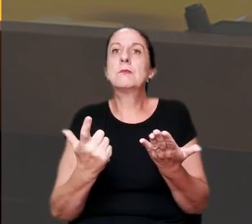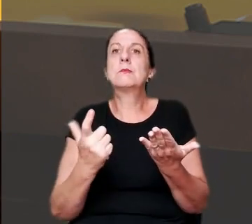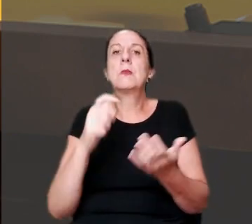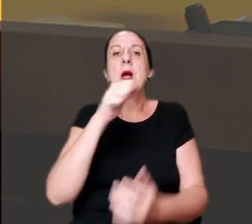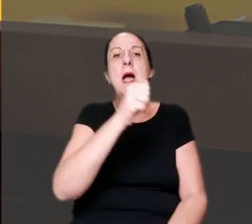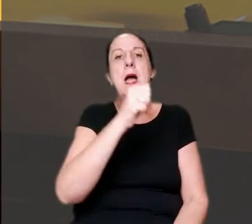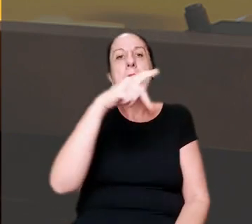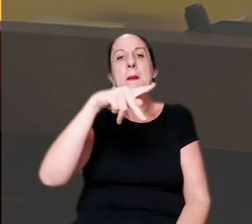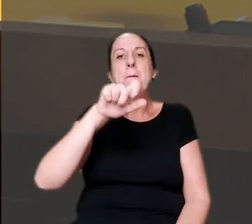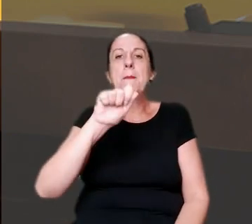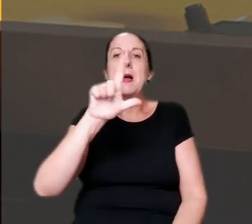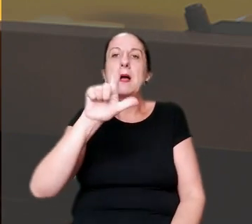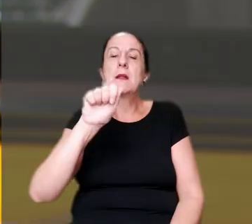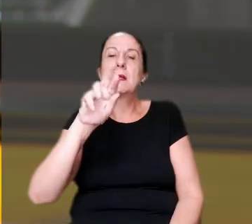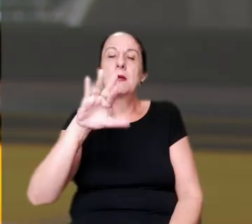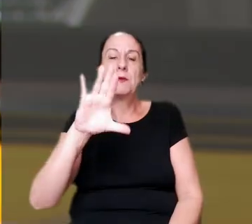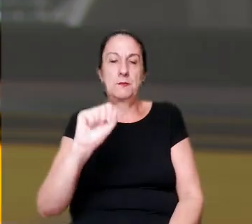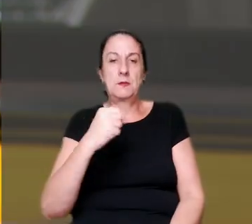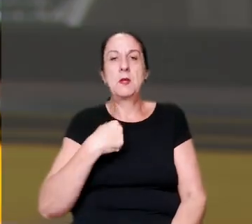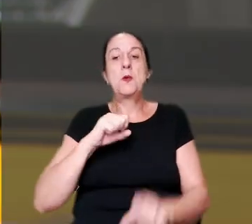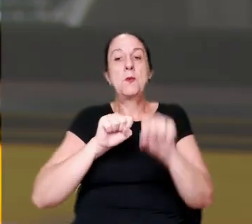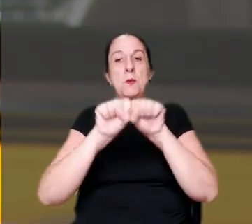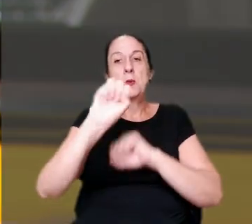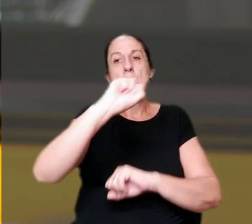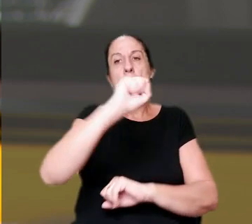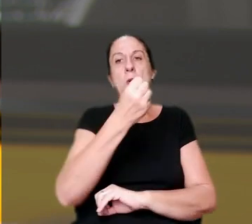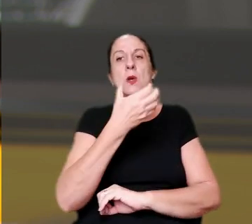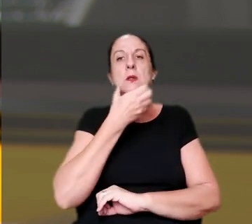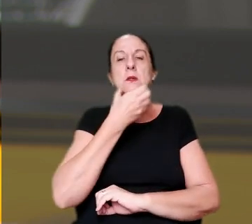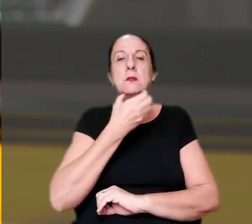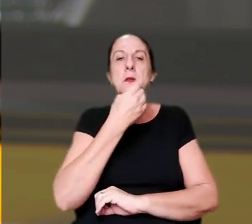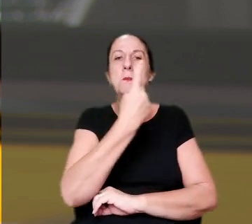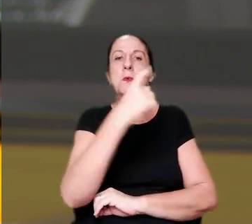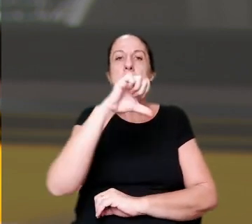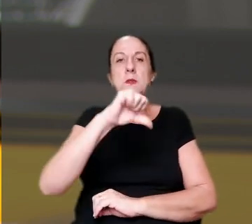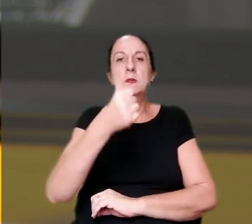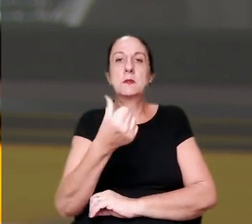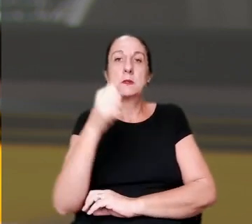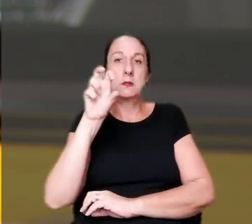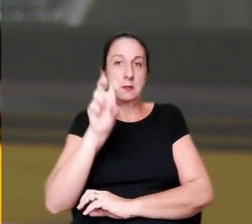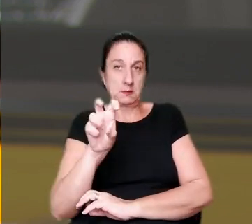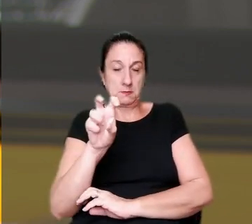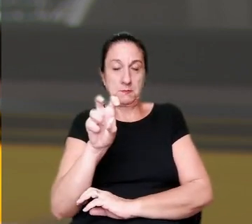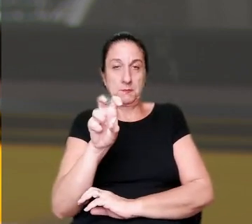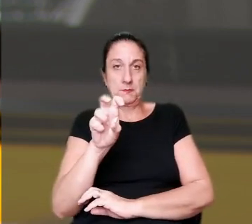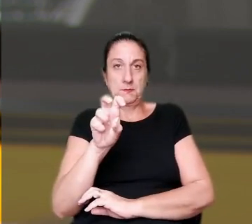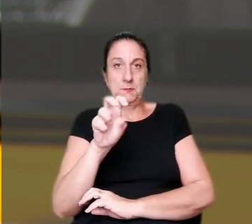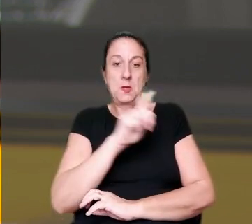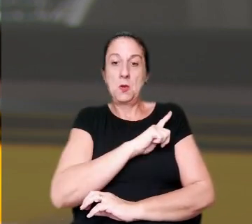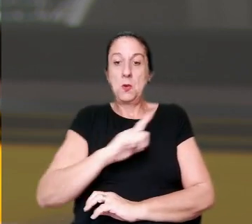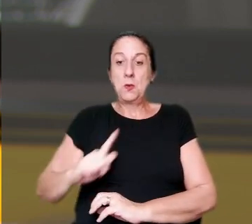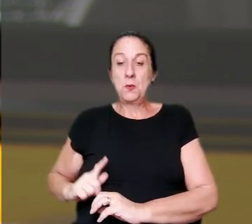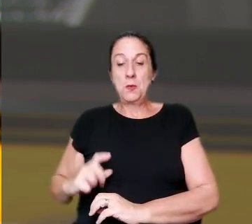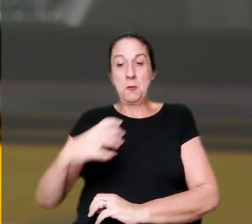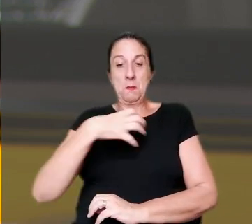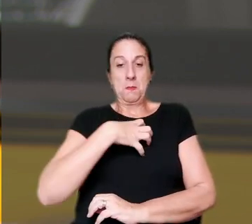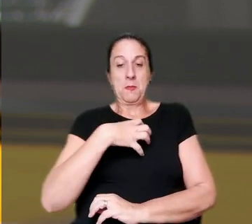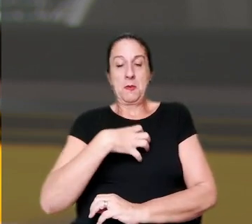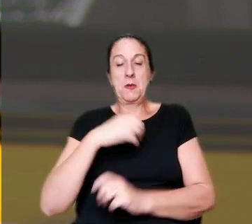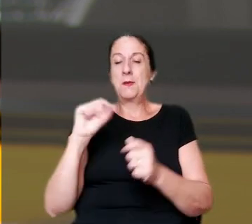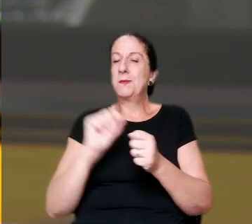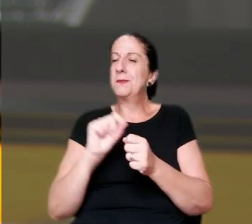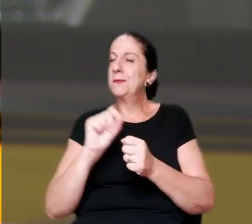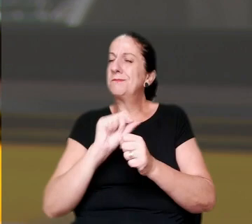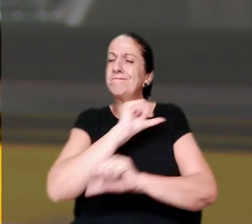jornal, o jornal A Palavra. Eu me formei no dia 8 de dezembro de 1965. O governo da Bahia